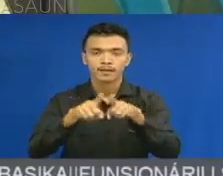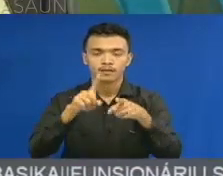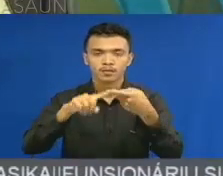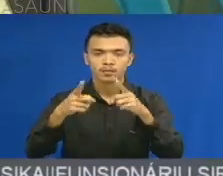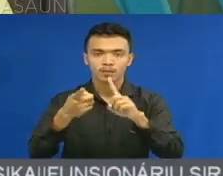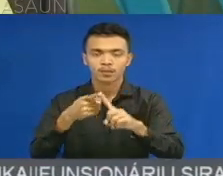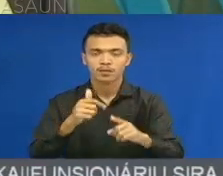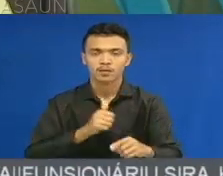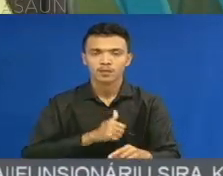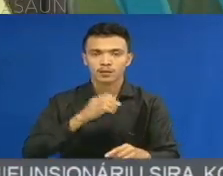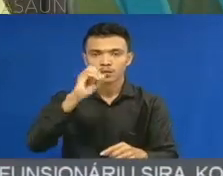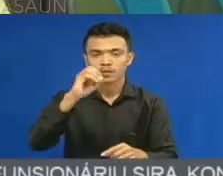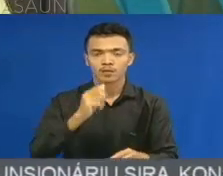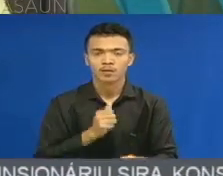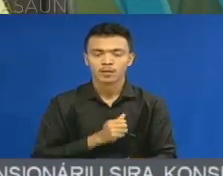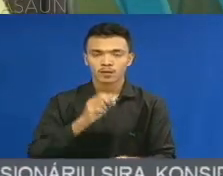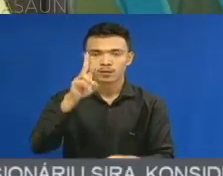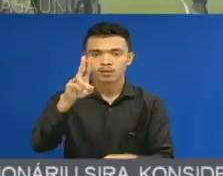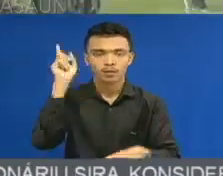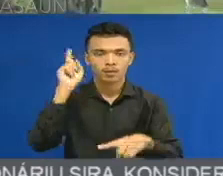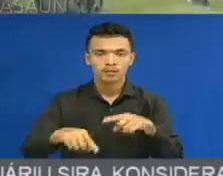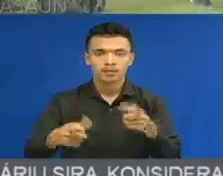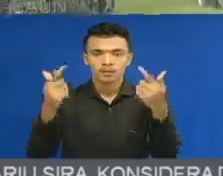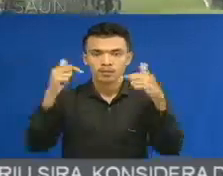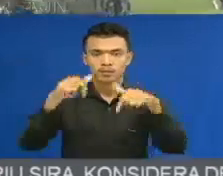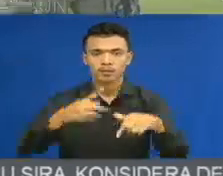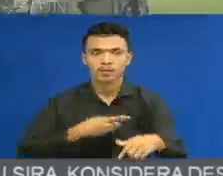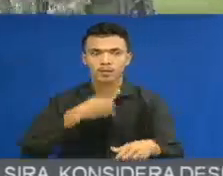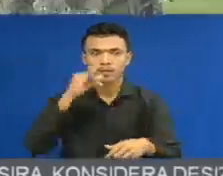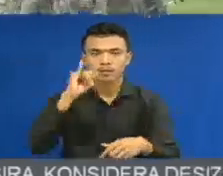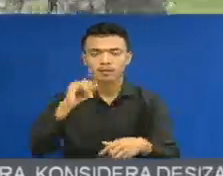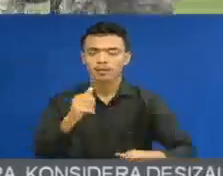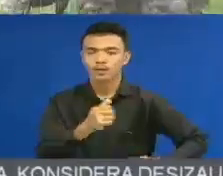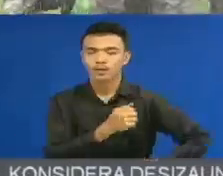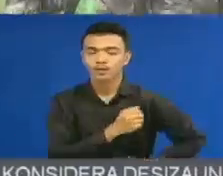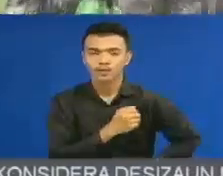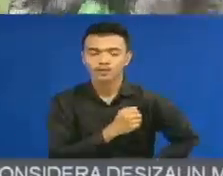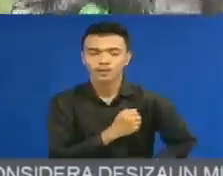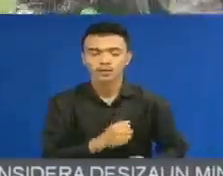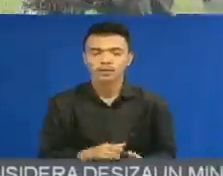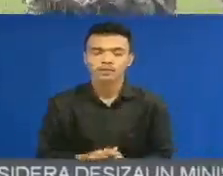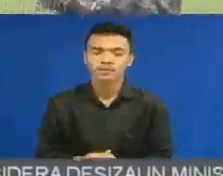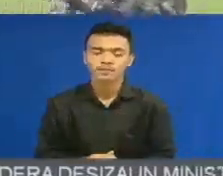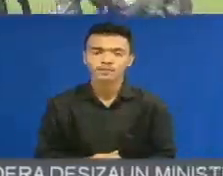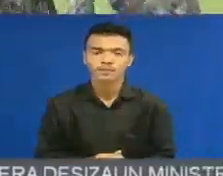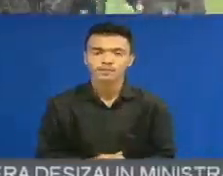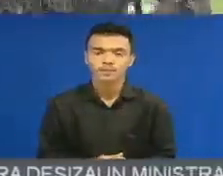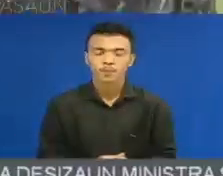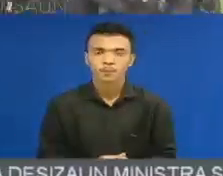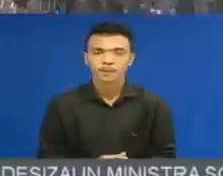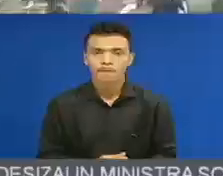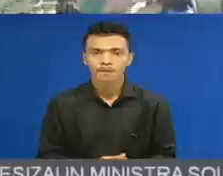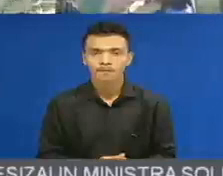neba iha aileu Sira label toma idili. Entretanto, Força Armada Libertação Nacional Timor Leste, ka